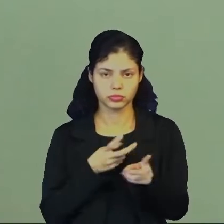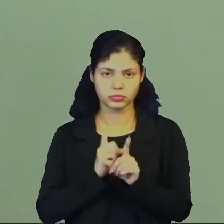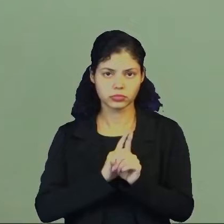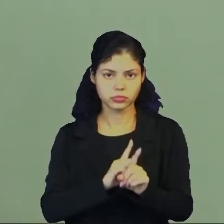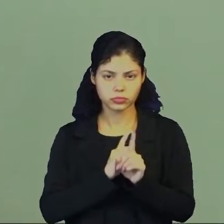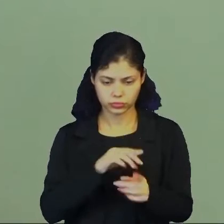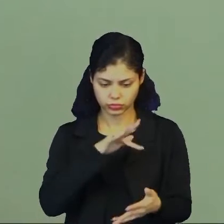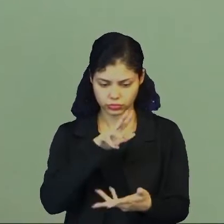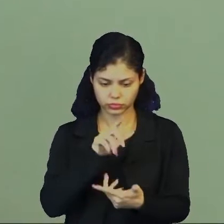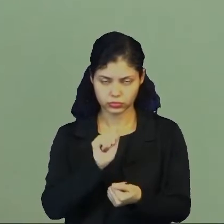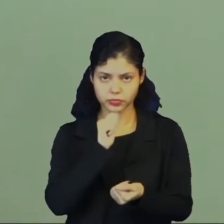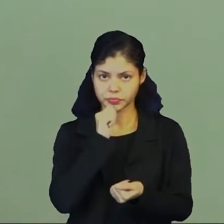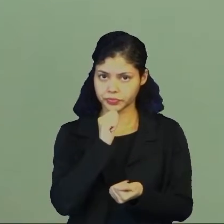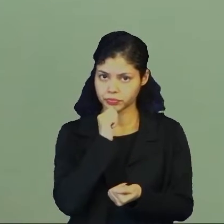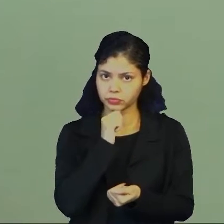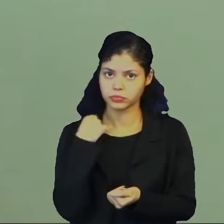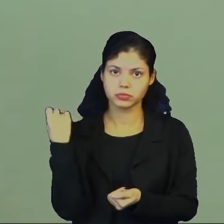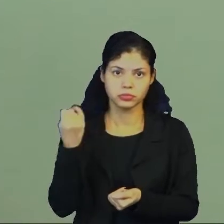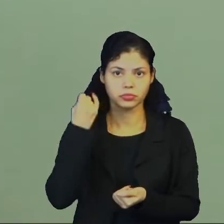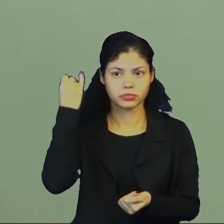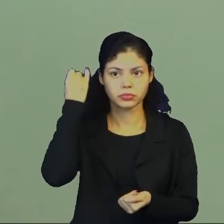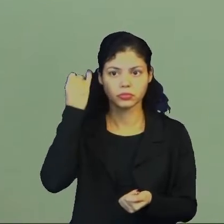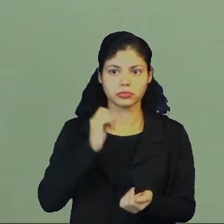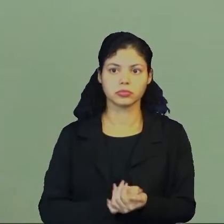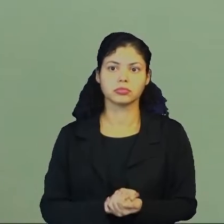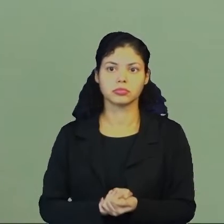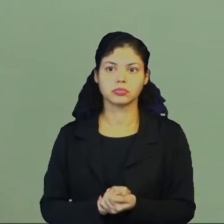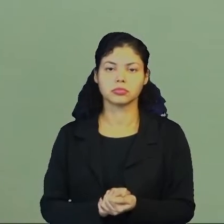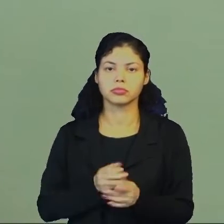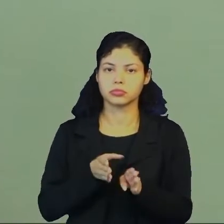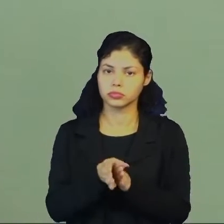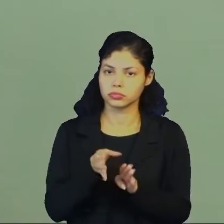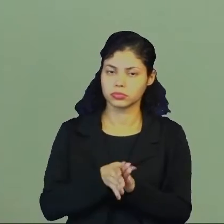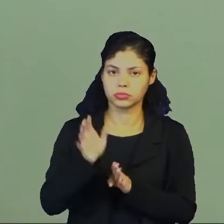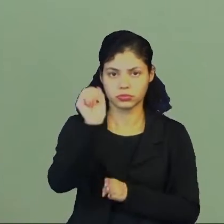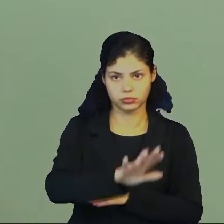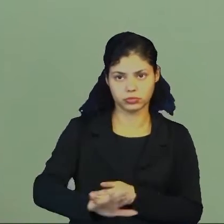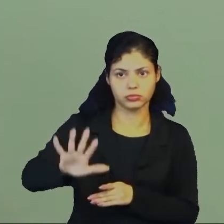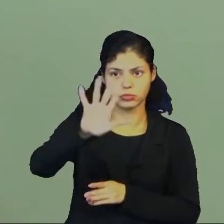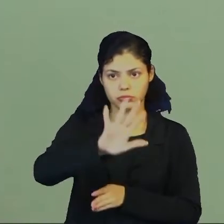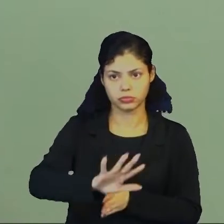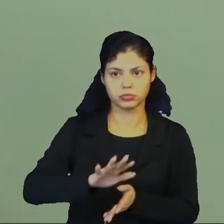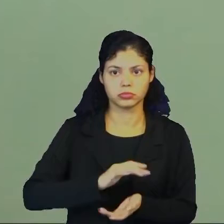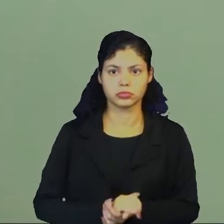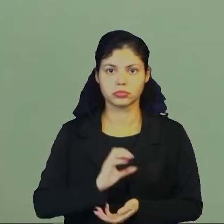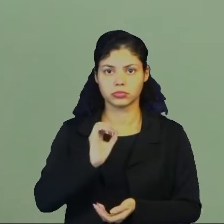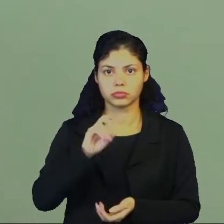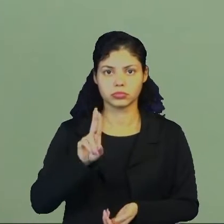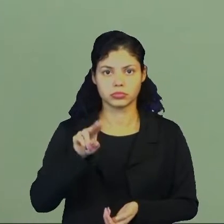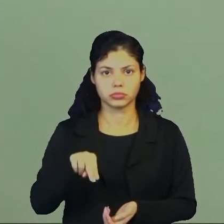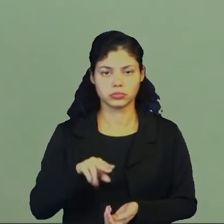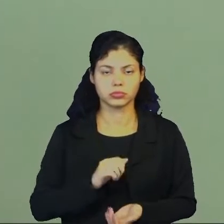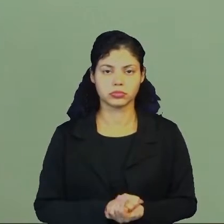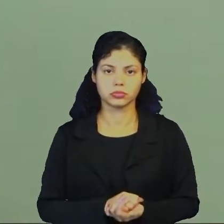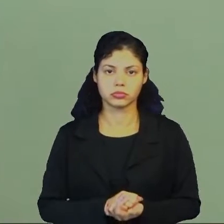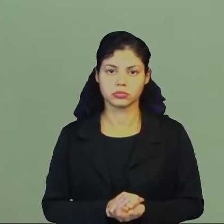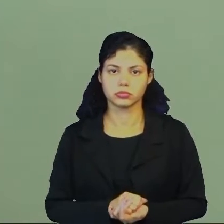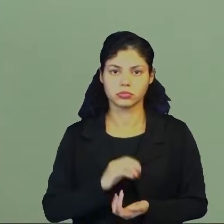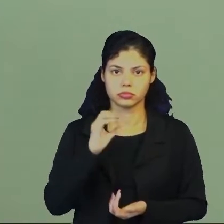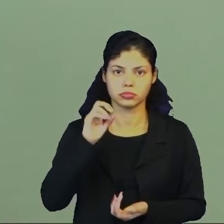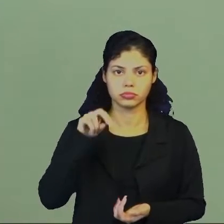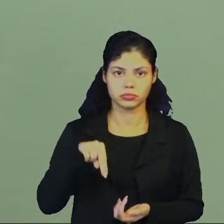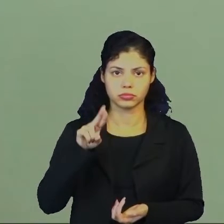perseguidas pelo mundo, e é importante que esse Conselho Nacional, esse Conselho da ONU, né, esse Conselho de